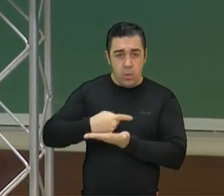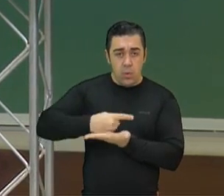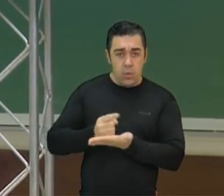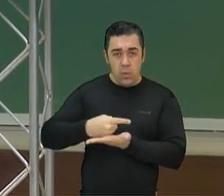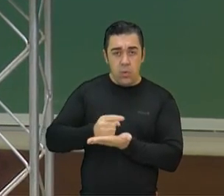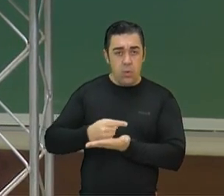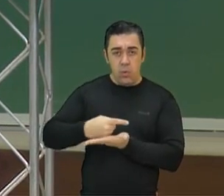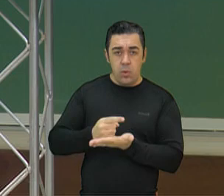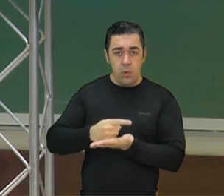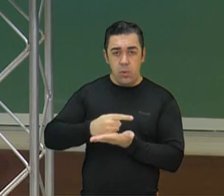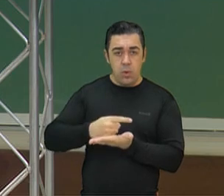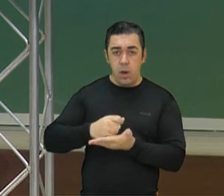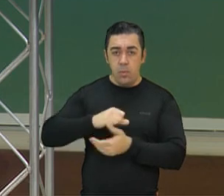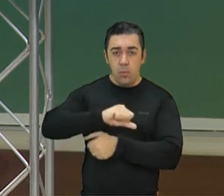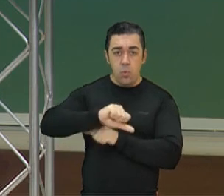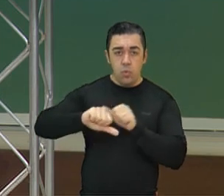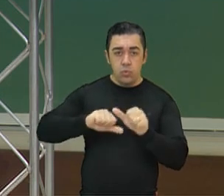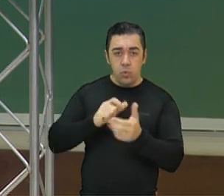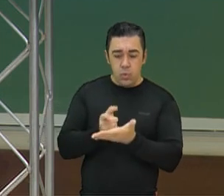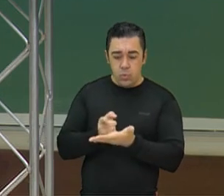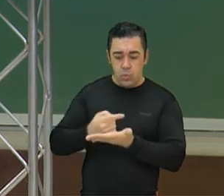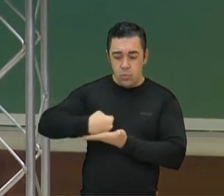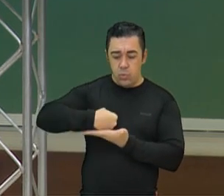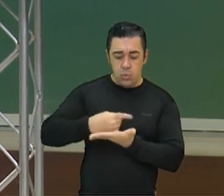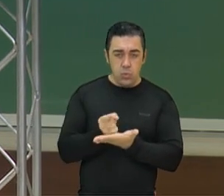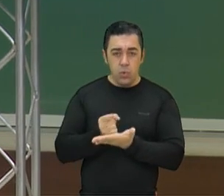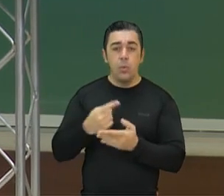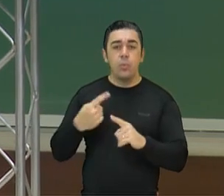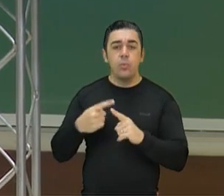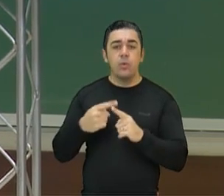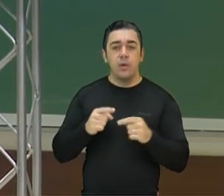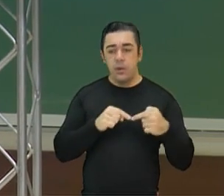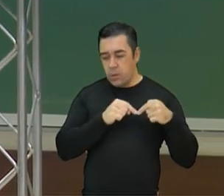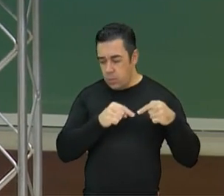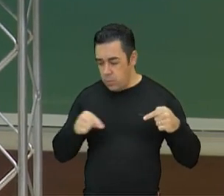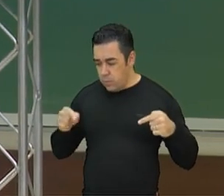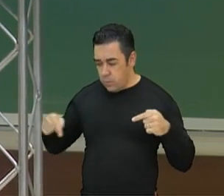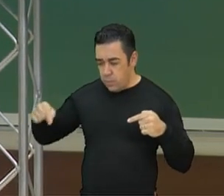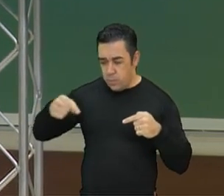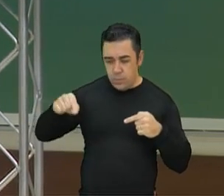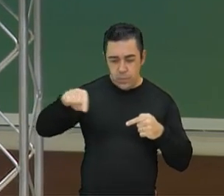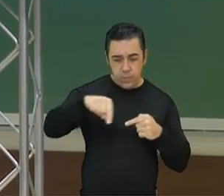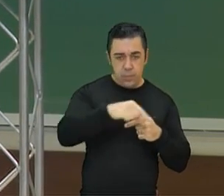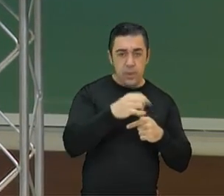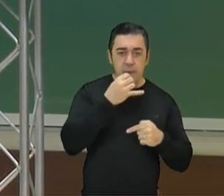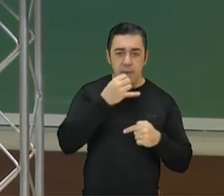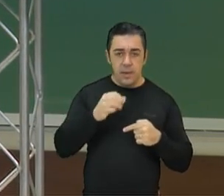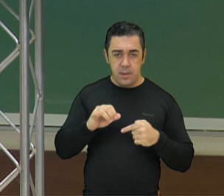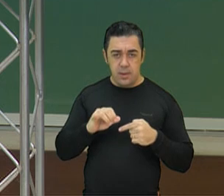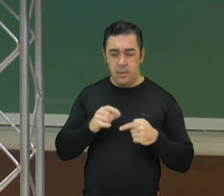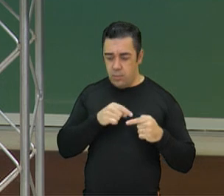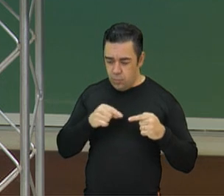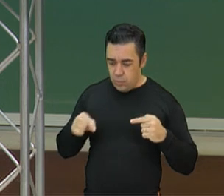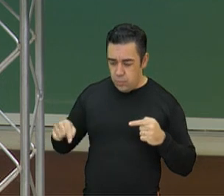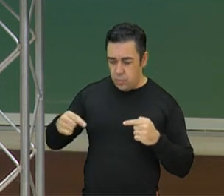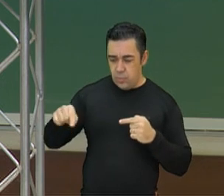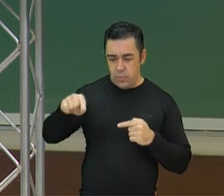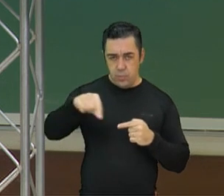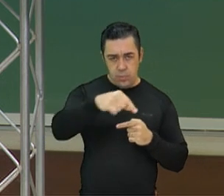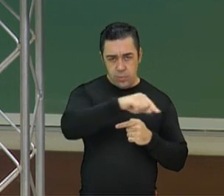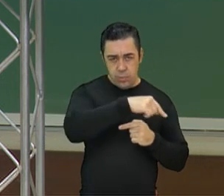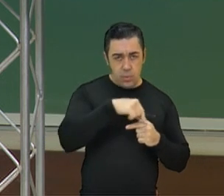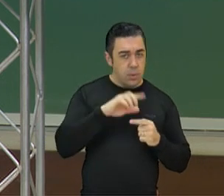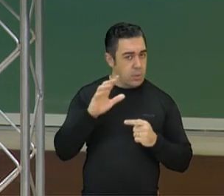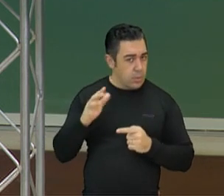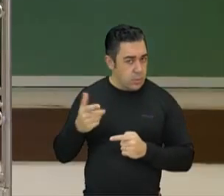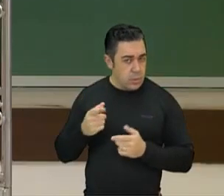acendeu, viu-se que começou a correr a corrente no circuito. E aí, consequentemente, o